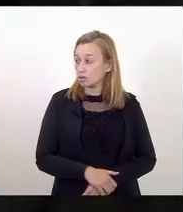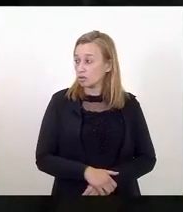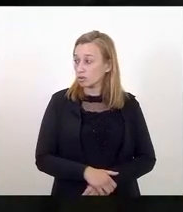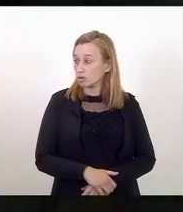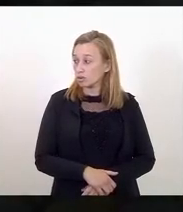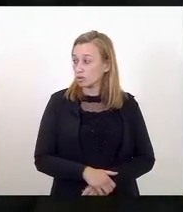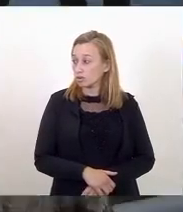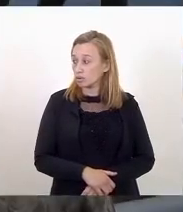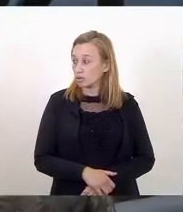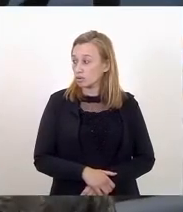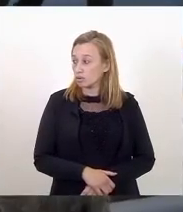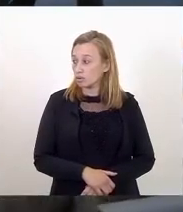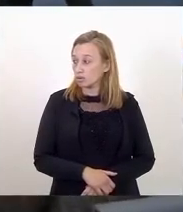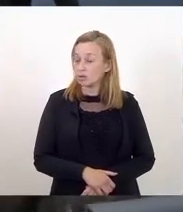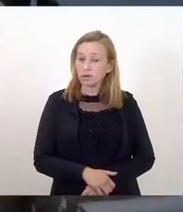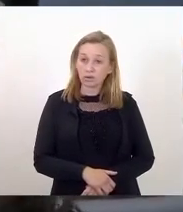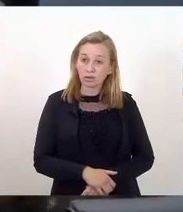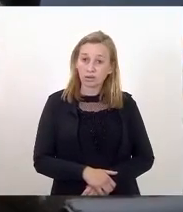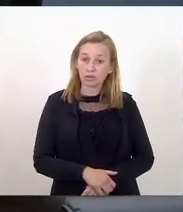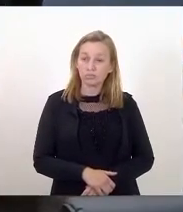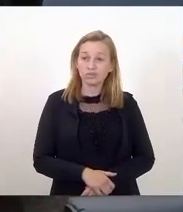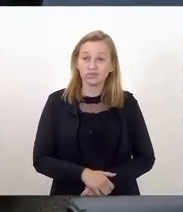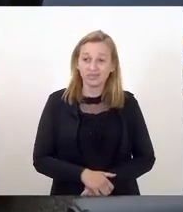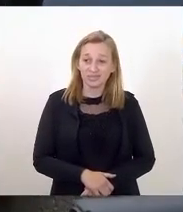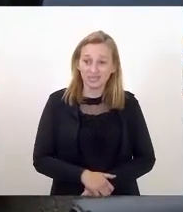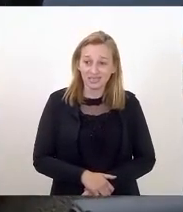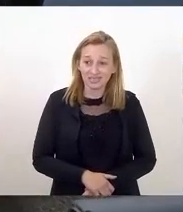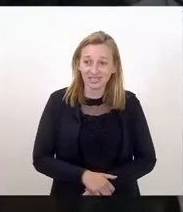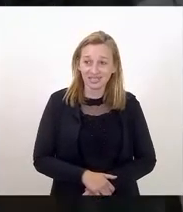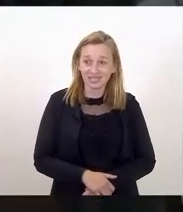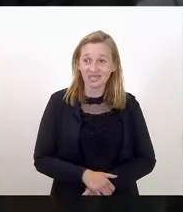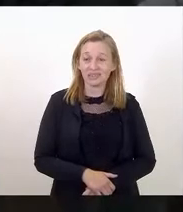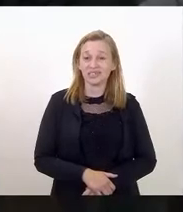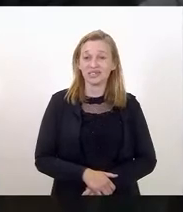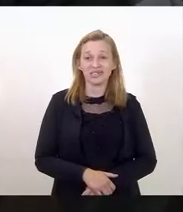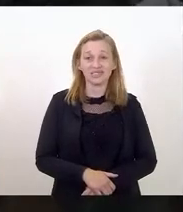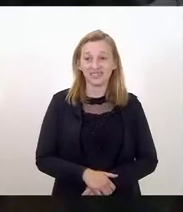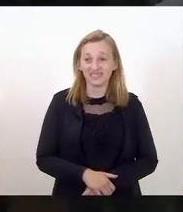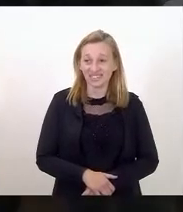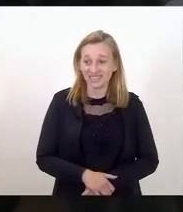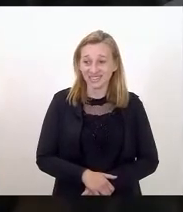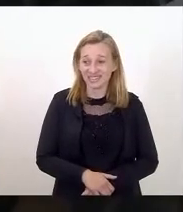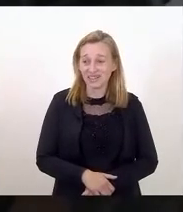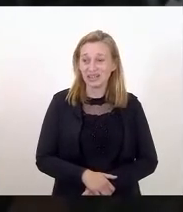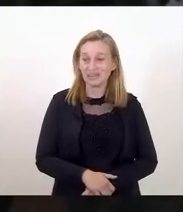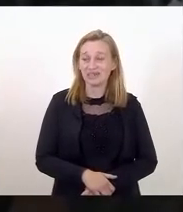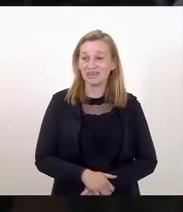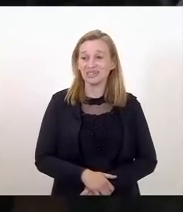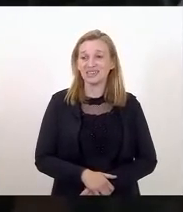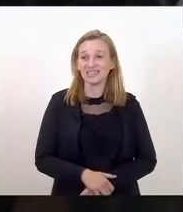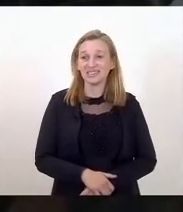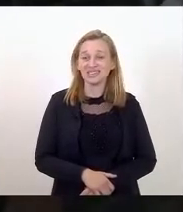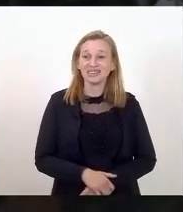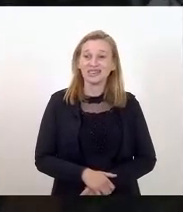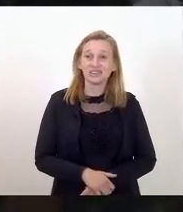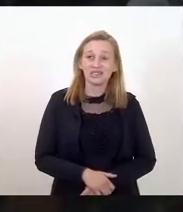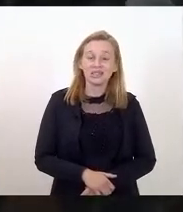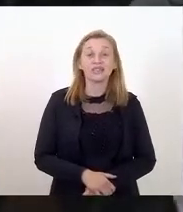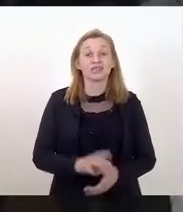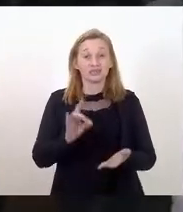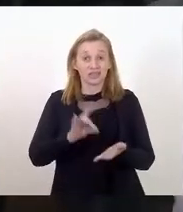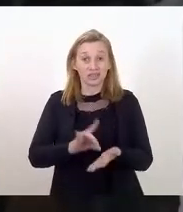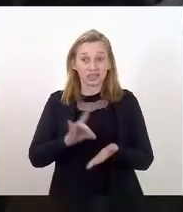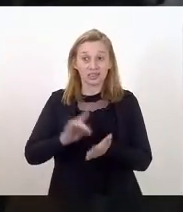Tem, não é? Ah, é... Senhor presidente, na verdade, a Exª